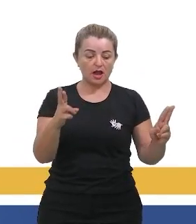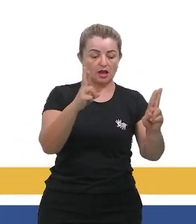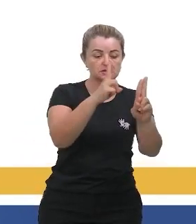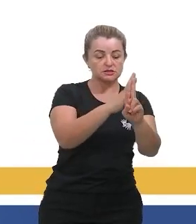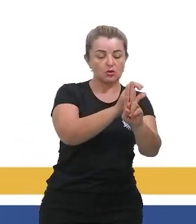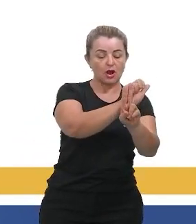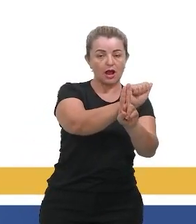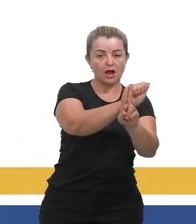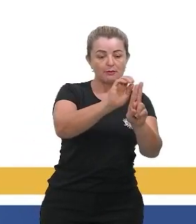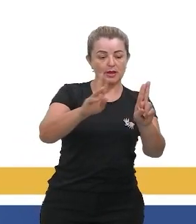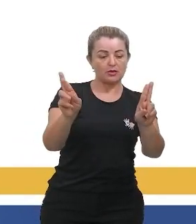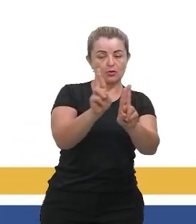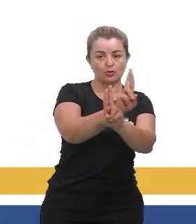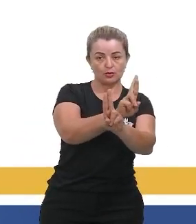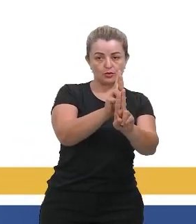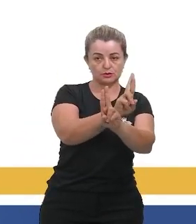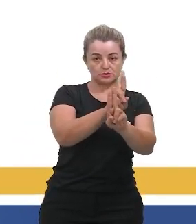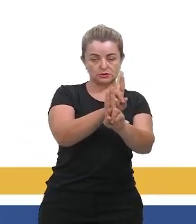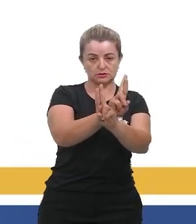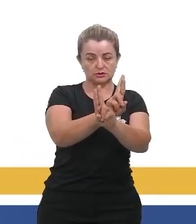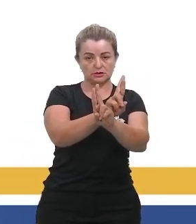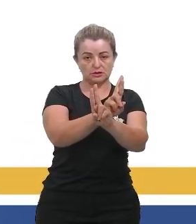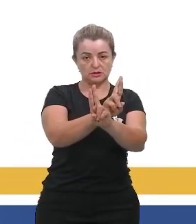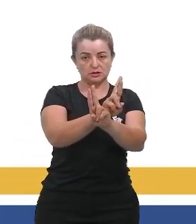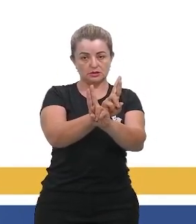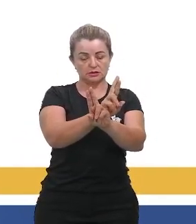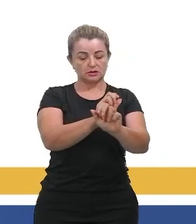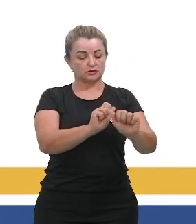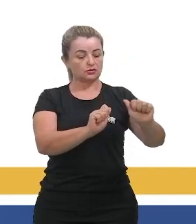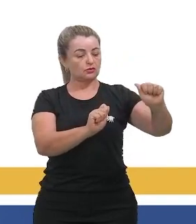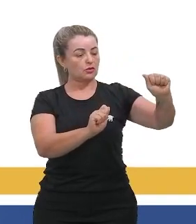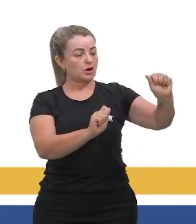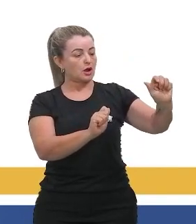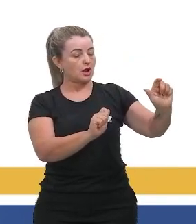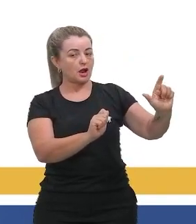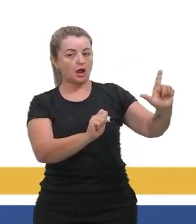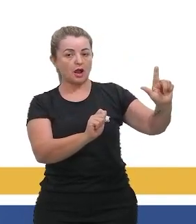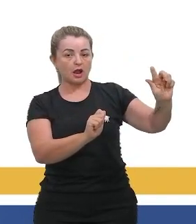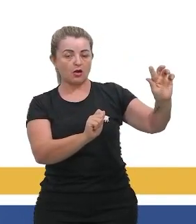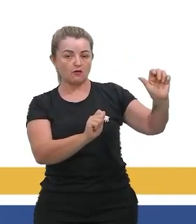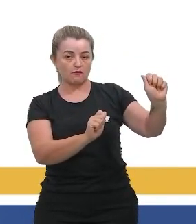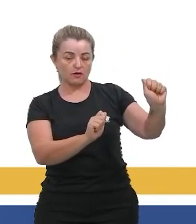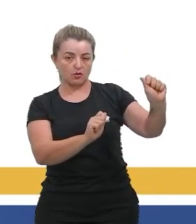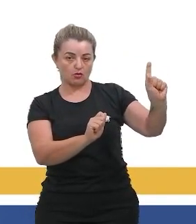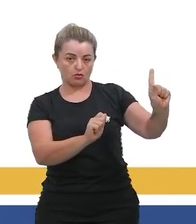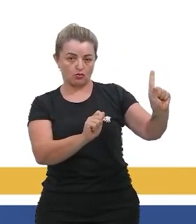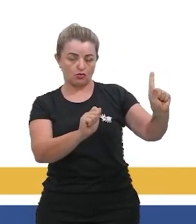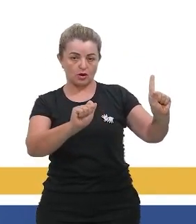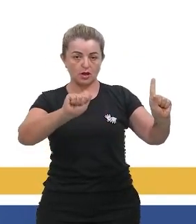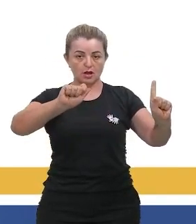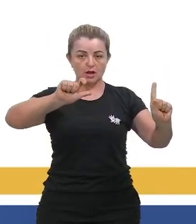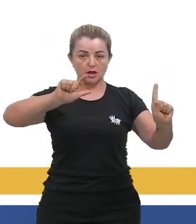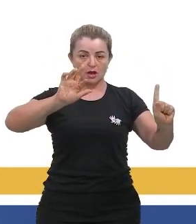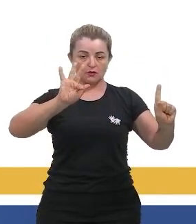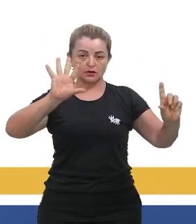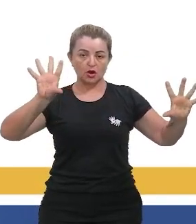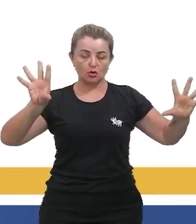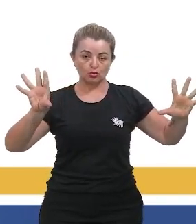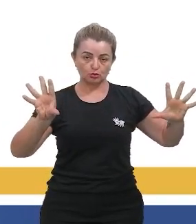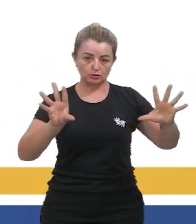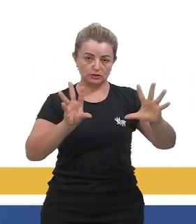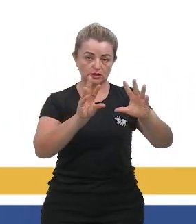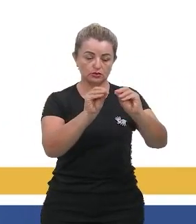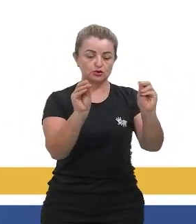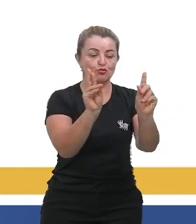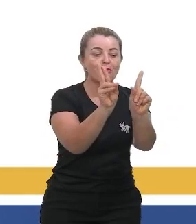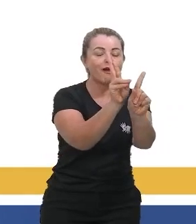B, e esses ângulos de inclinação de A e B, ó, tanto o alfa 1 como o alfa 2, né, eles estão dentro de uma mesma relação.